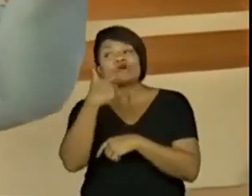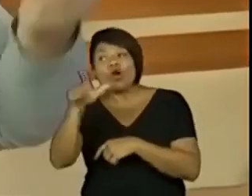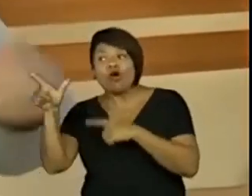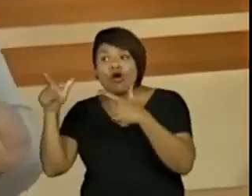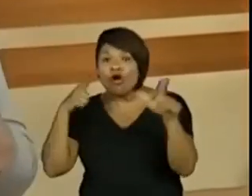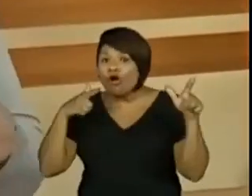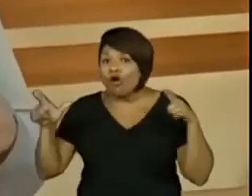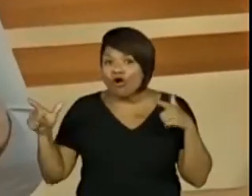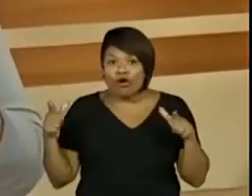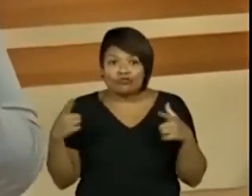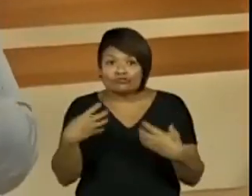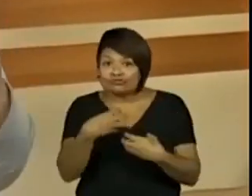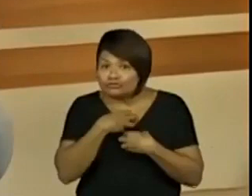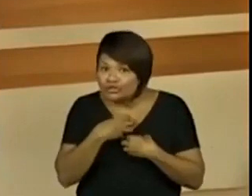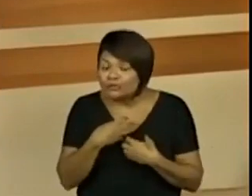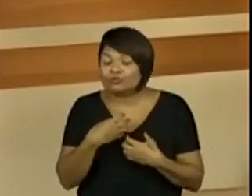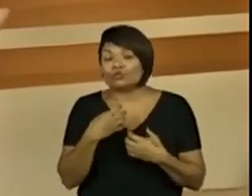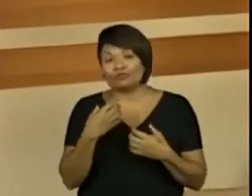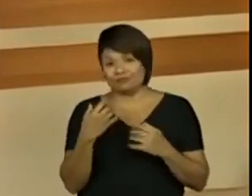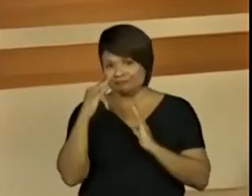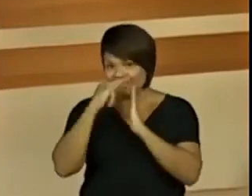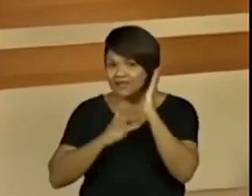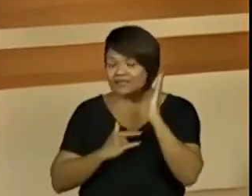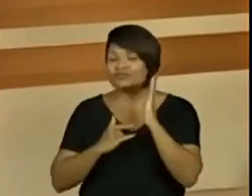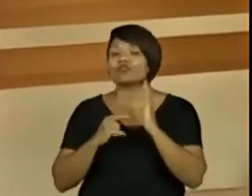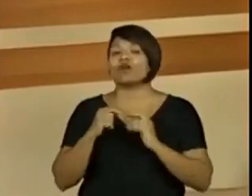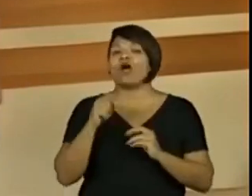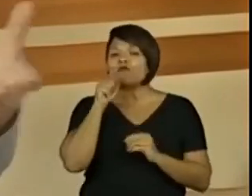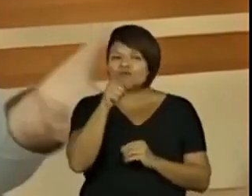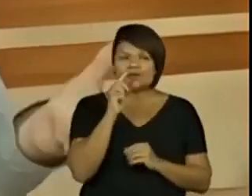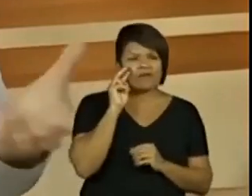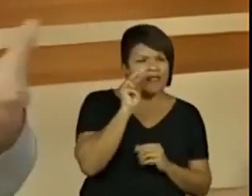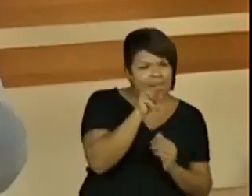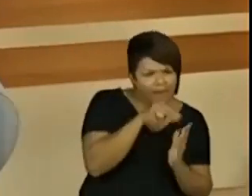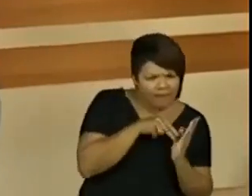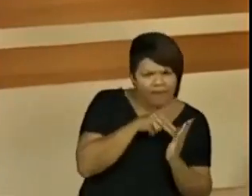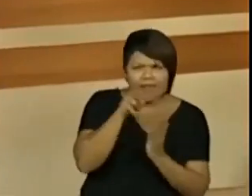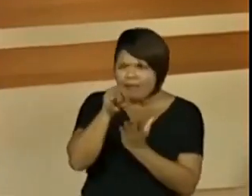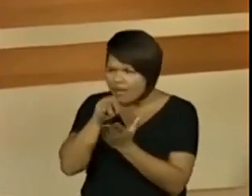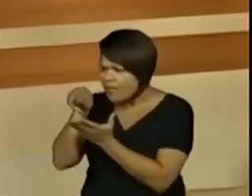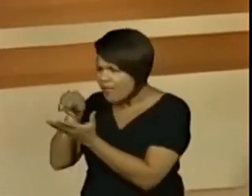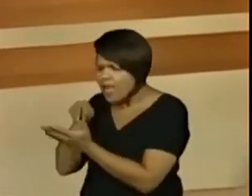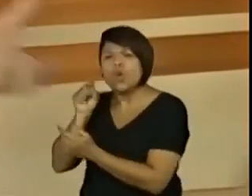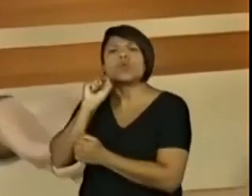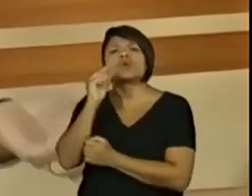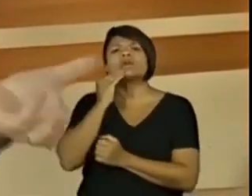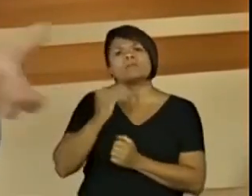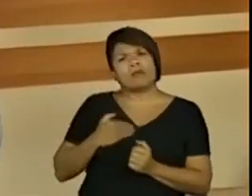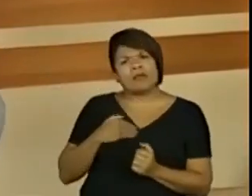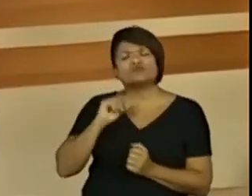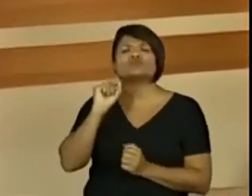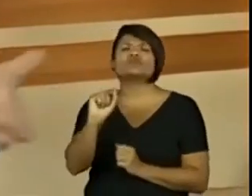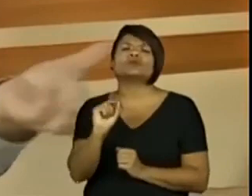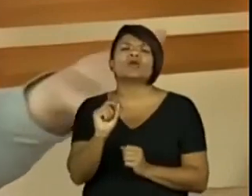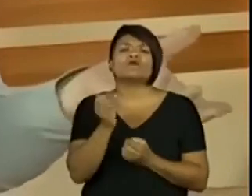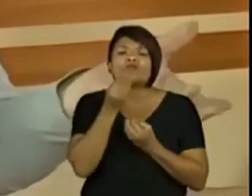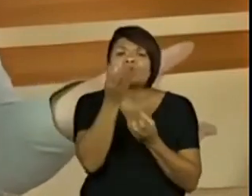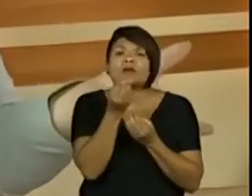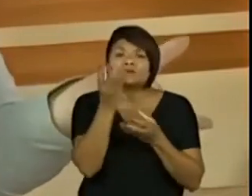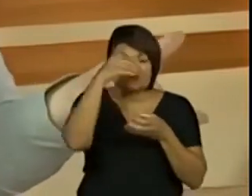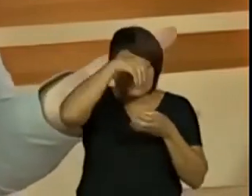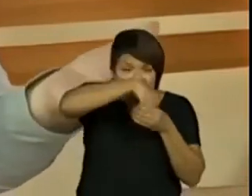outros gêneros, vocês consigam também reconhecer o que se pede, as informações